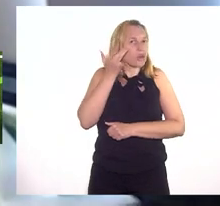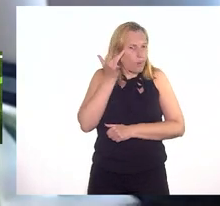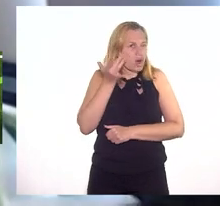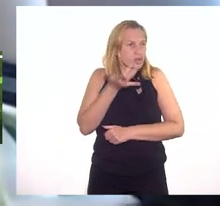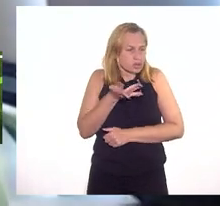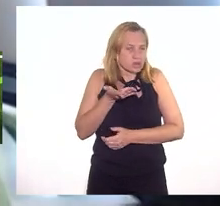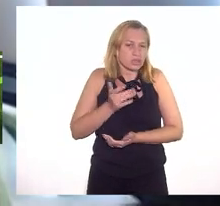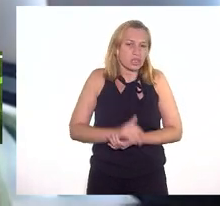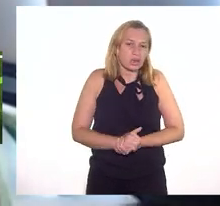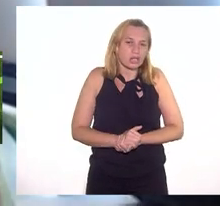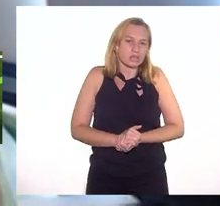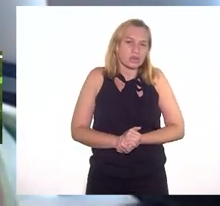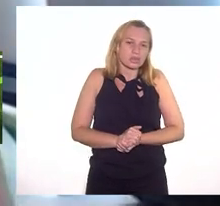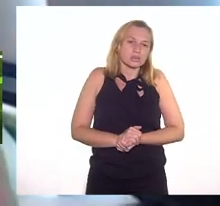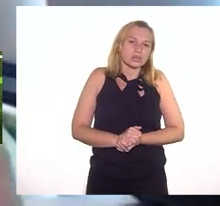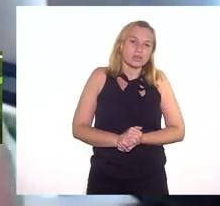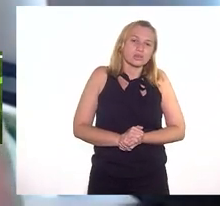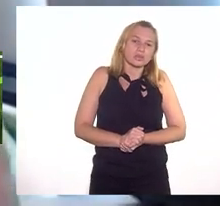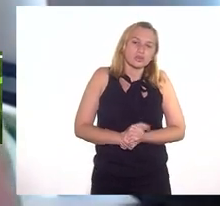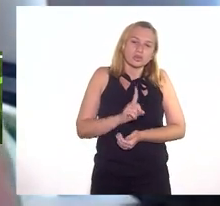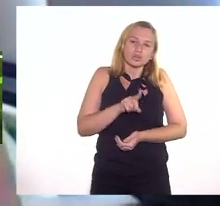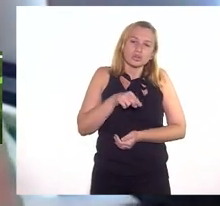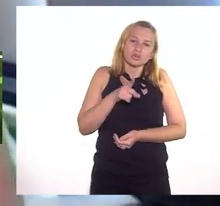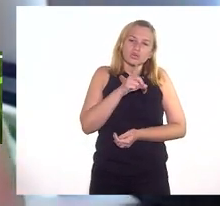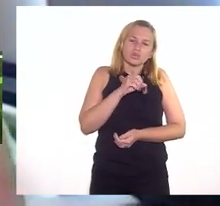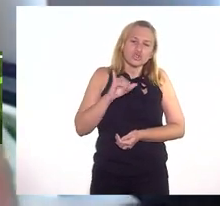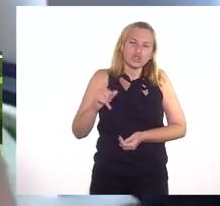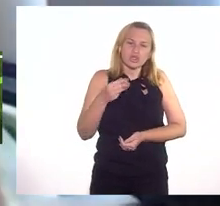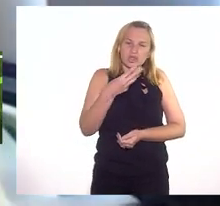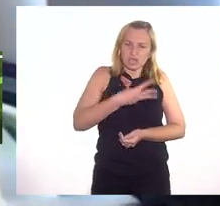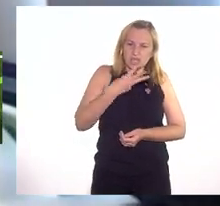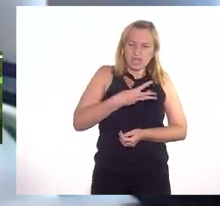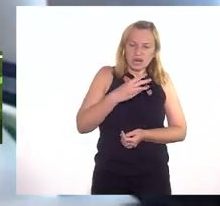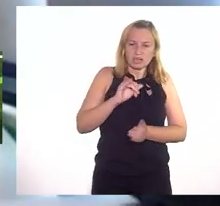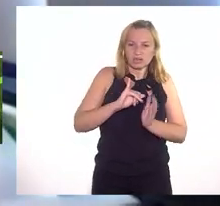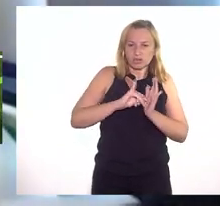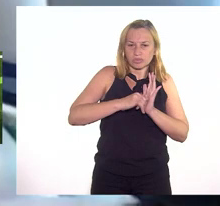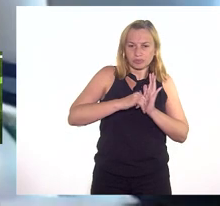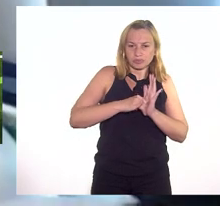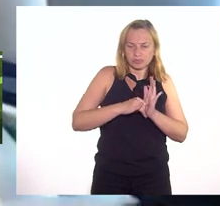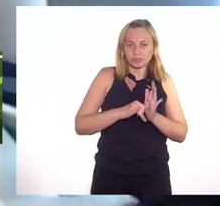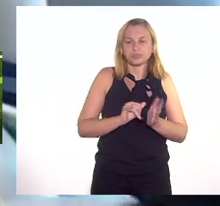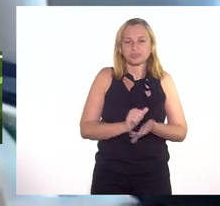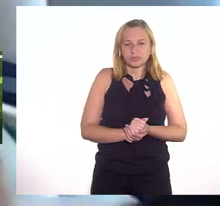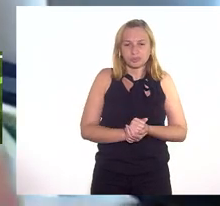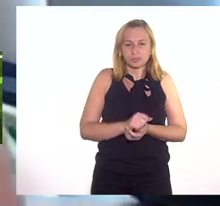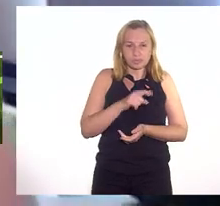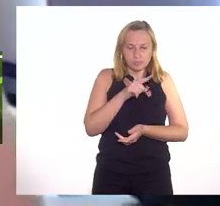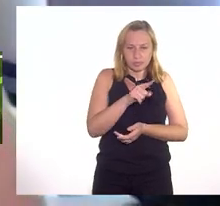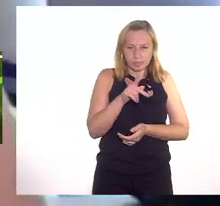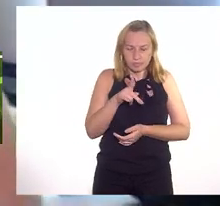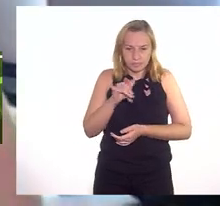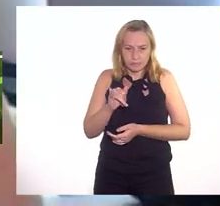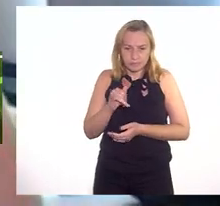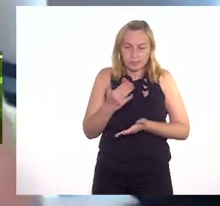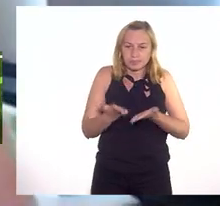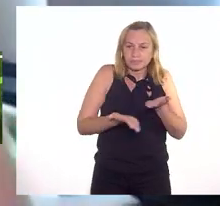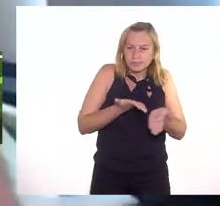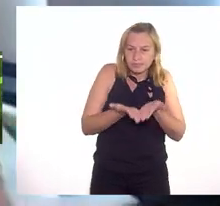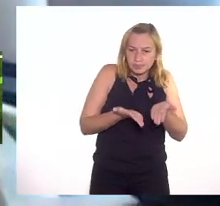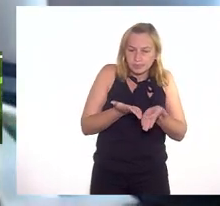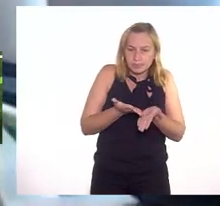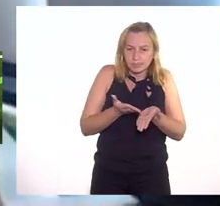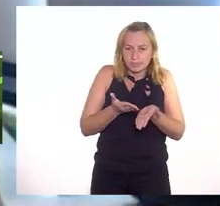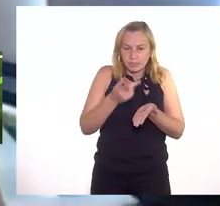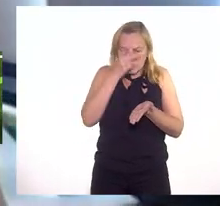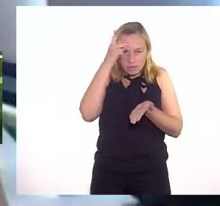né, teve a posse dele. No dia 3, saiu um diário oficial que esses pais e cuidadores teriam